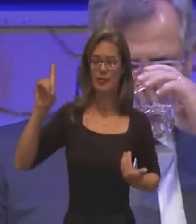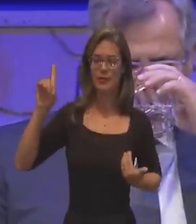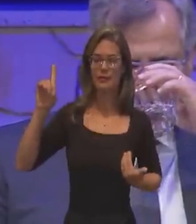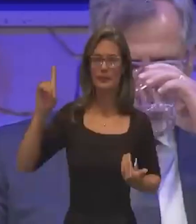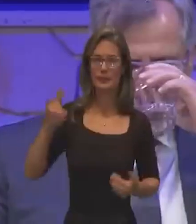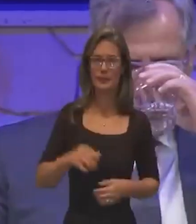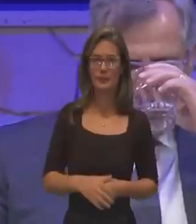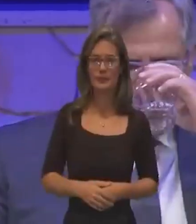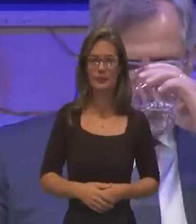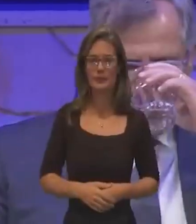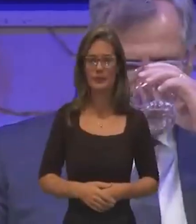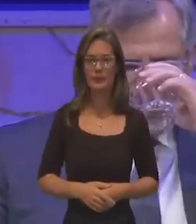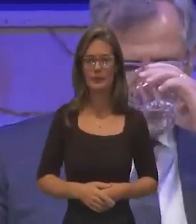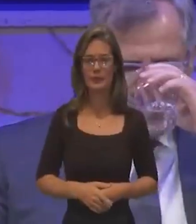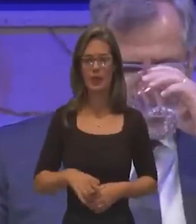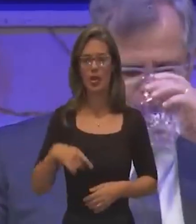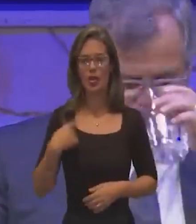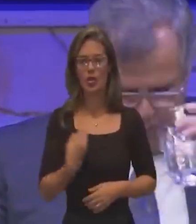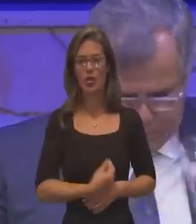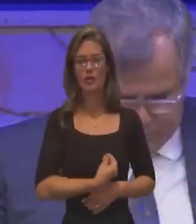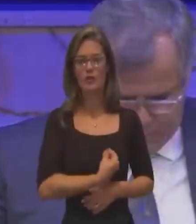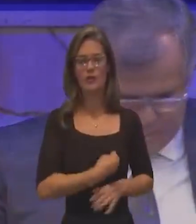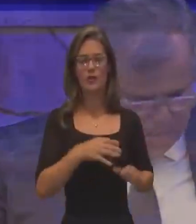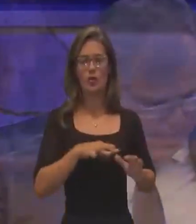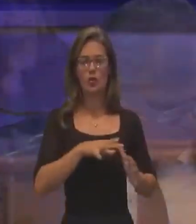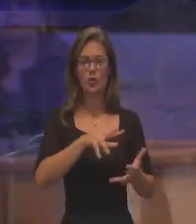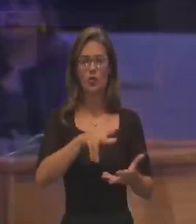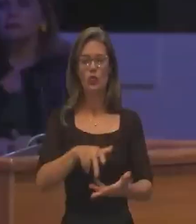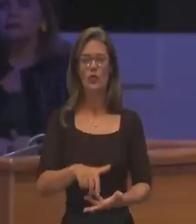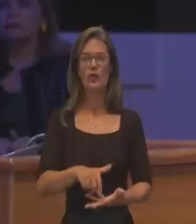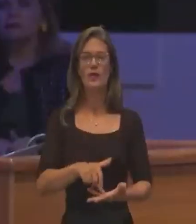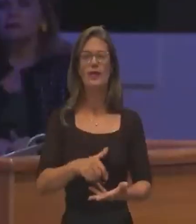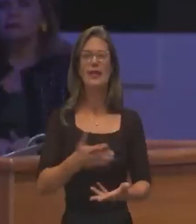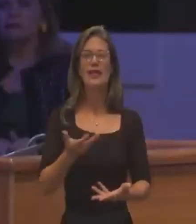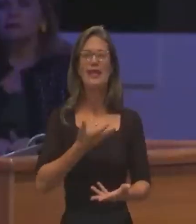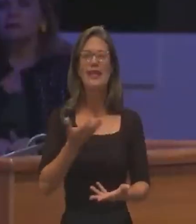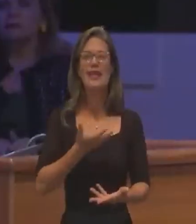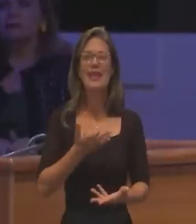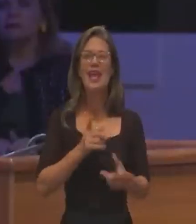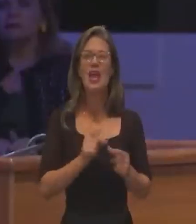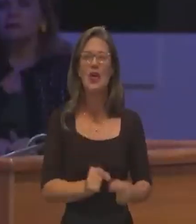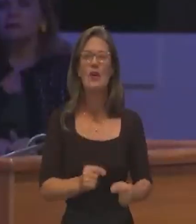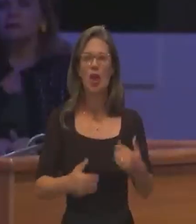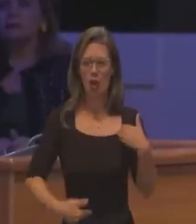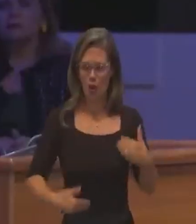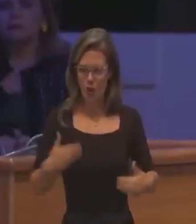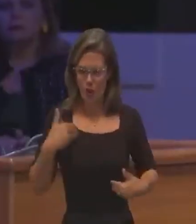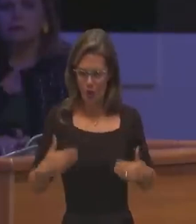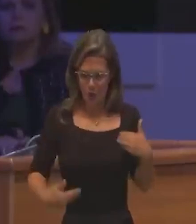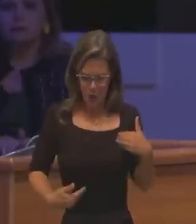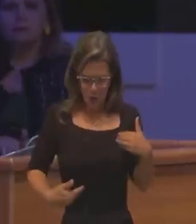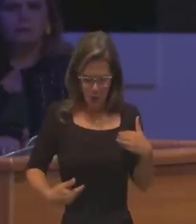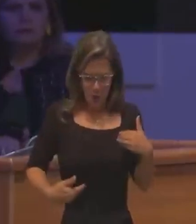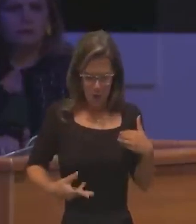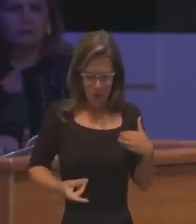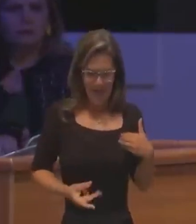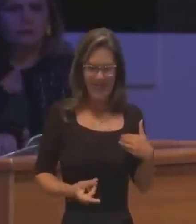Nós vivemos um mundo, meus irmãos, em que a busca pelo rejuvenescimento, pela preservação do corpo físico é